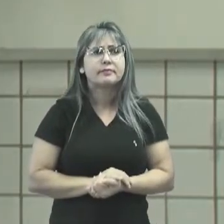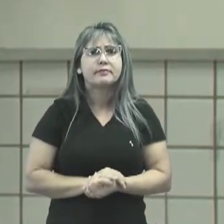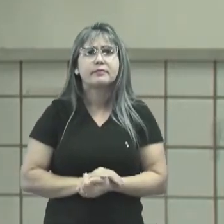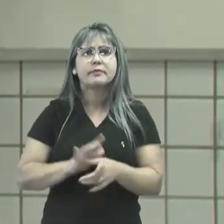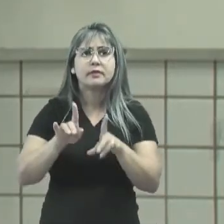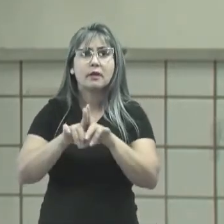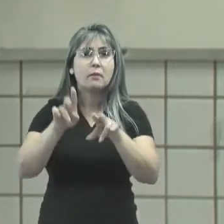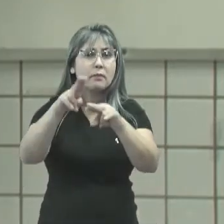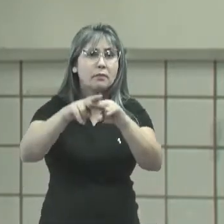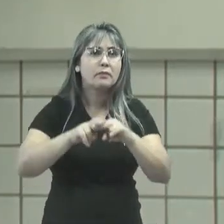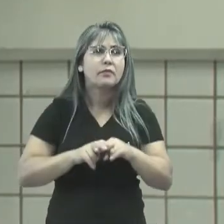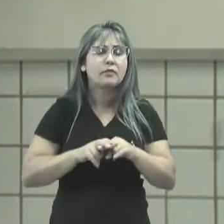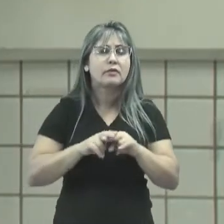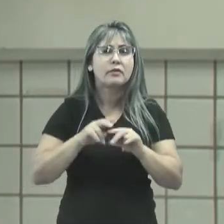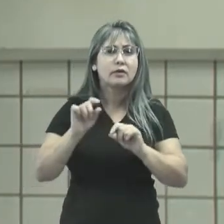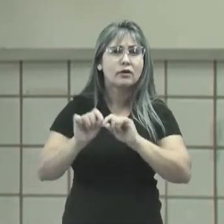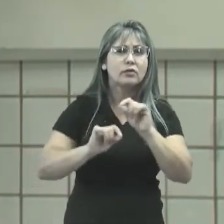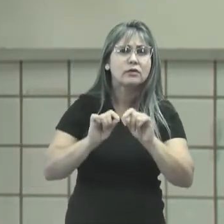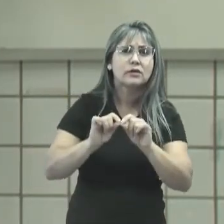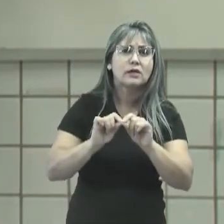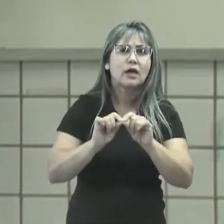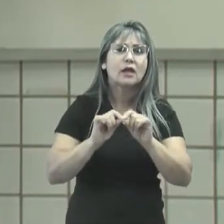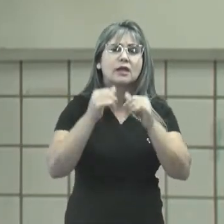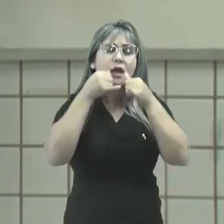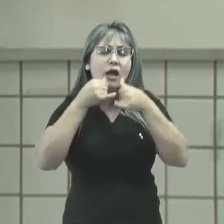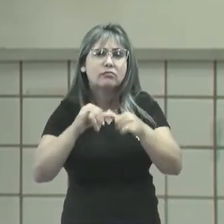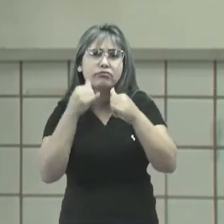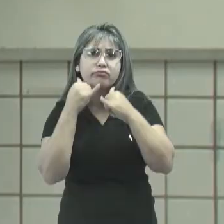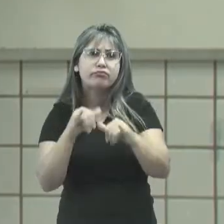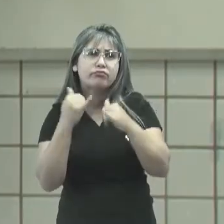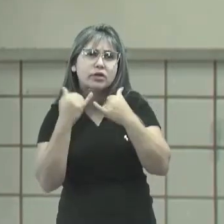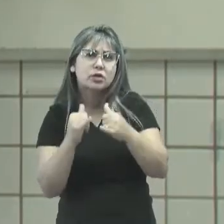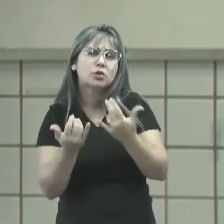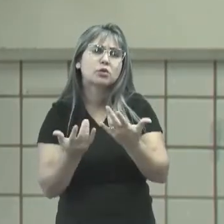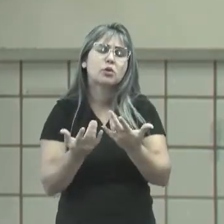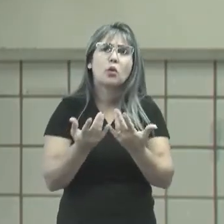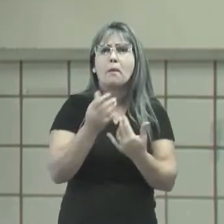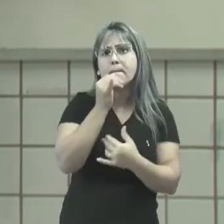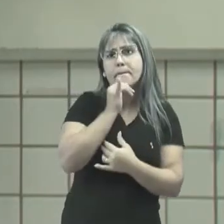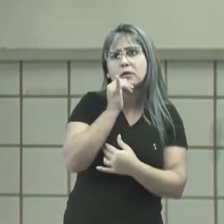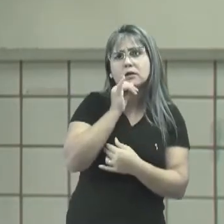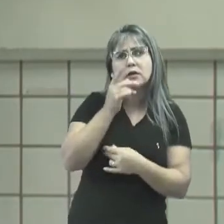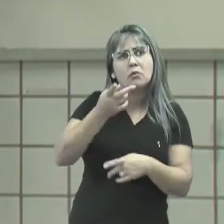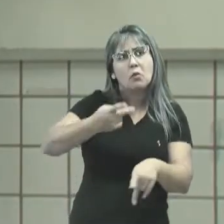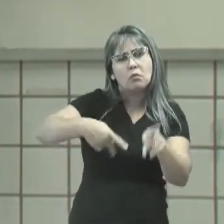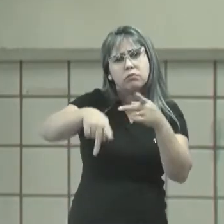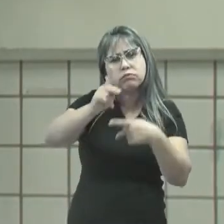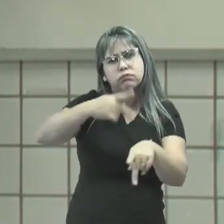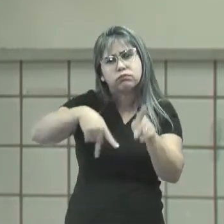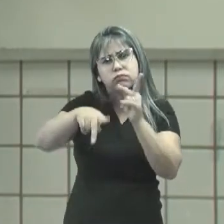Por causa da fonte farta de energia, como o petróleo, o carvão, são